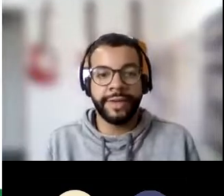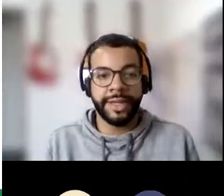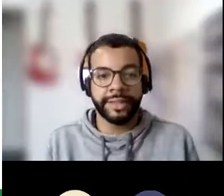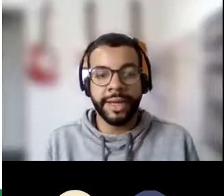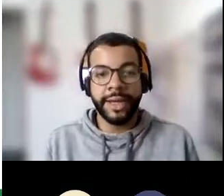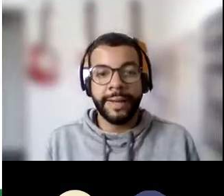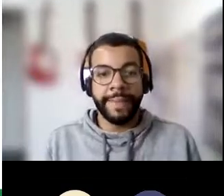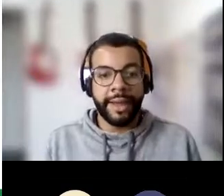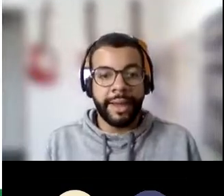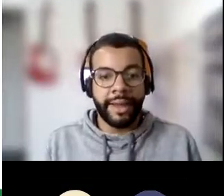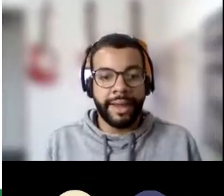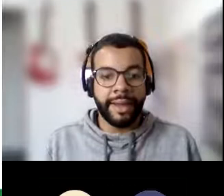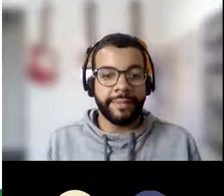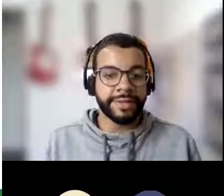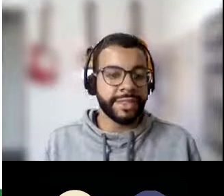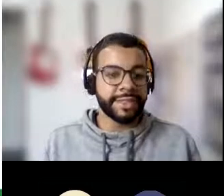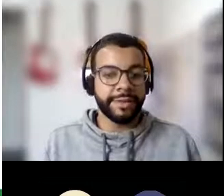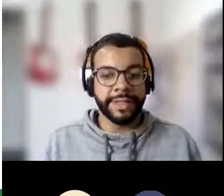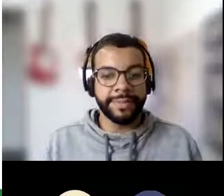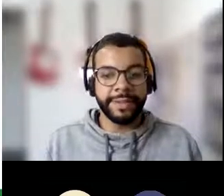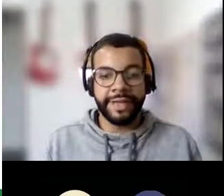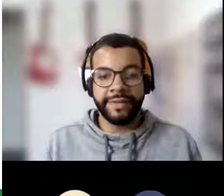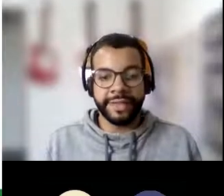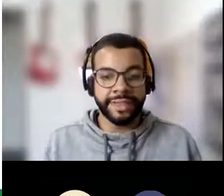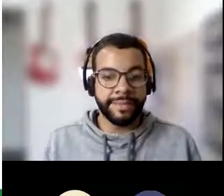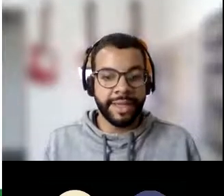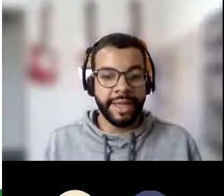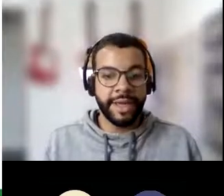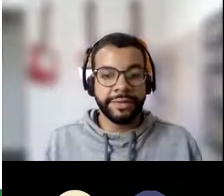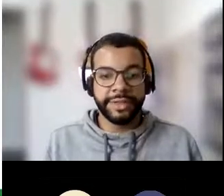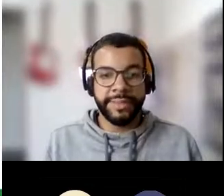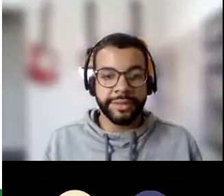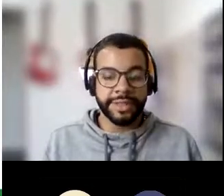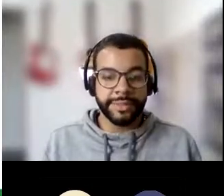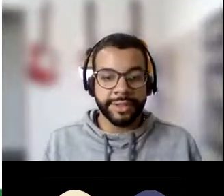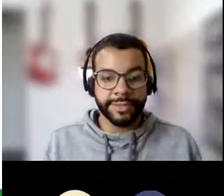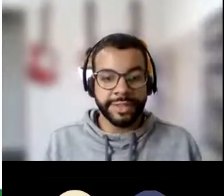demandas diferentes. Vocês que